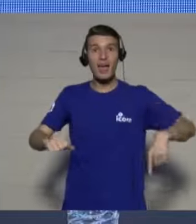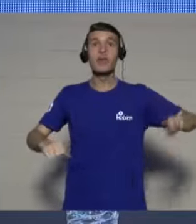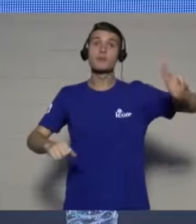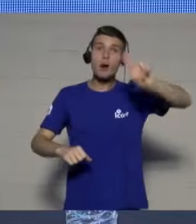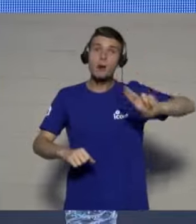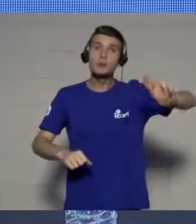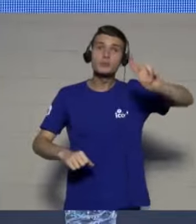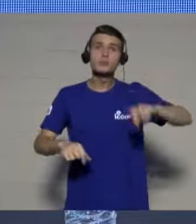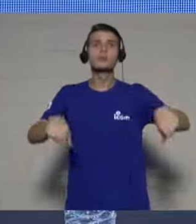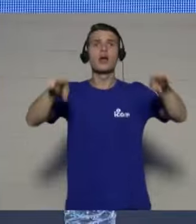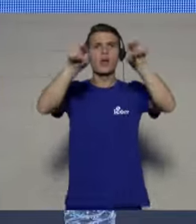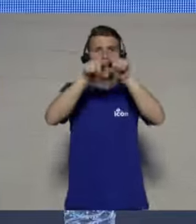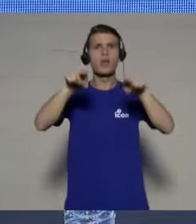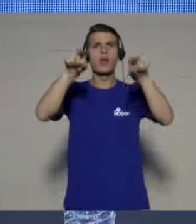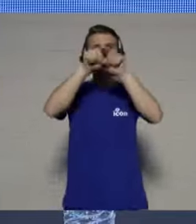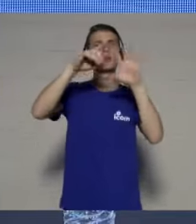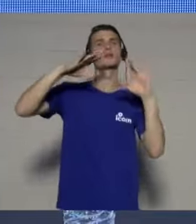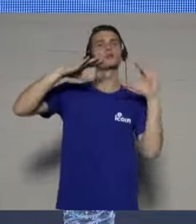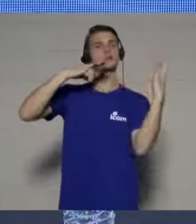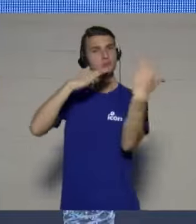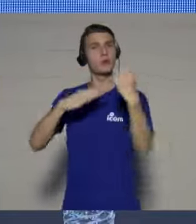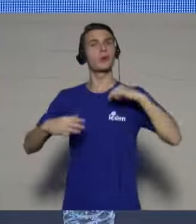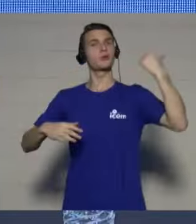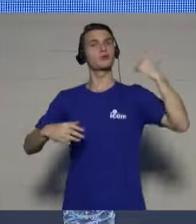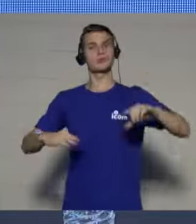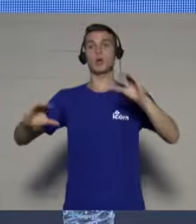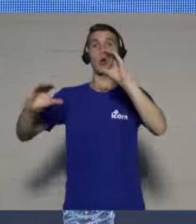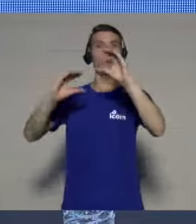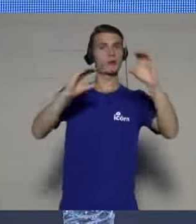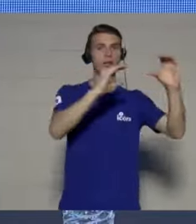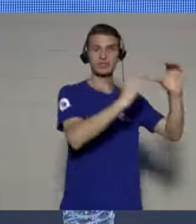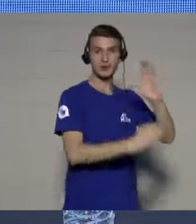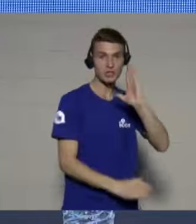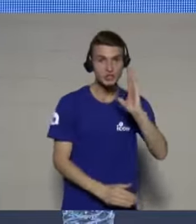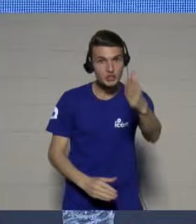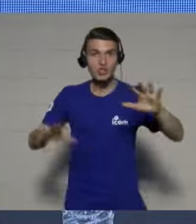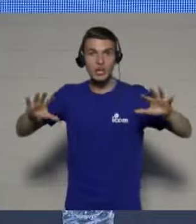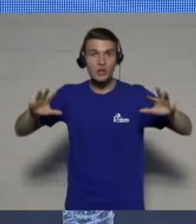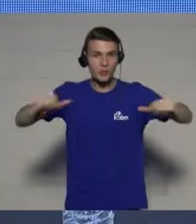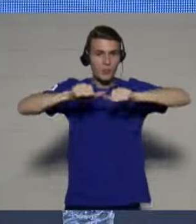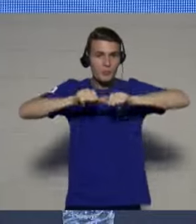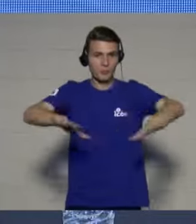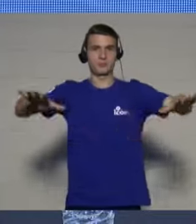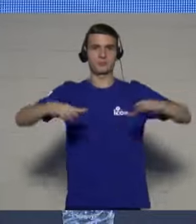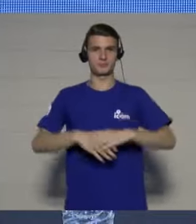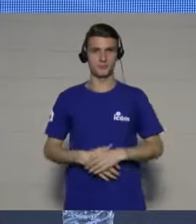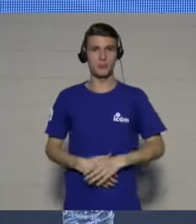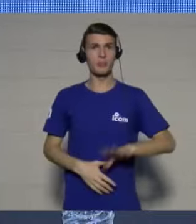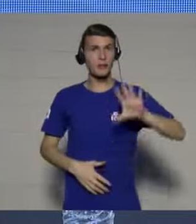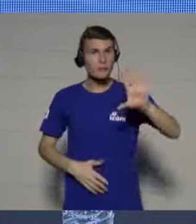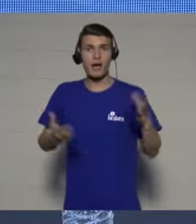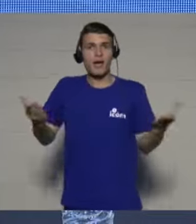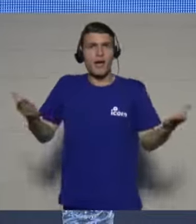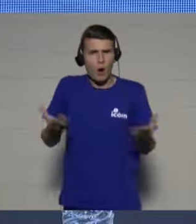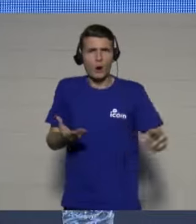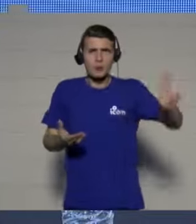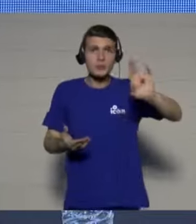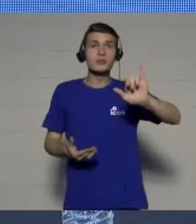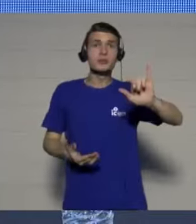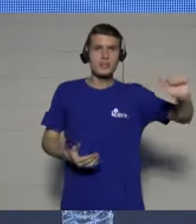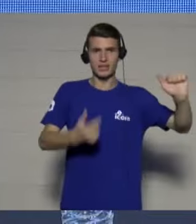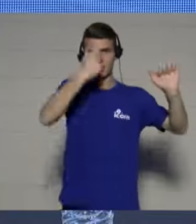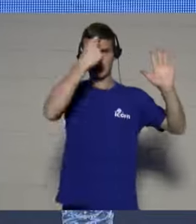nos veículos de mídia e colocar minha comunicação muito mais assertiva para eles. E o que muda no ambiente de agora com IA é que antigamente a gente